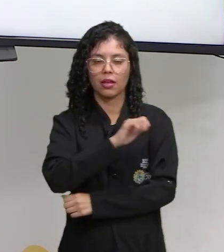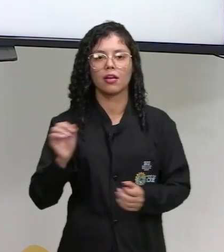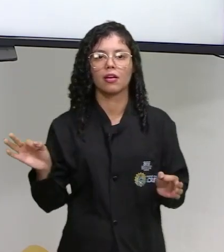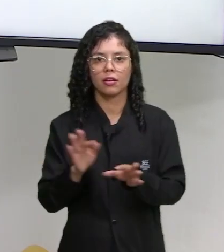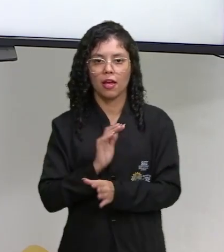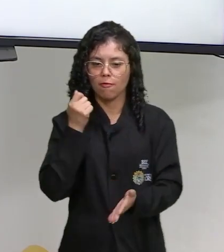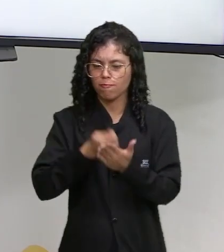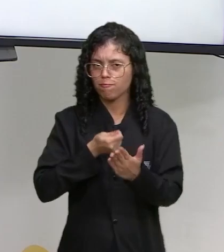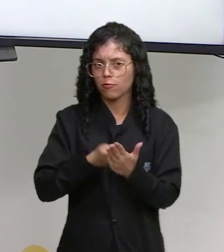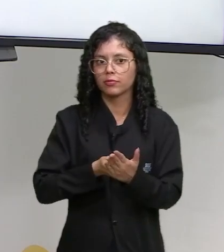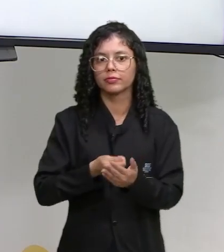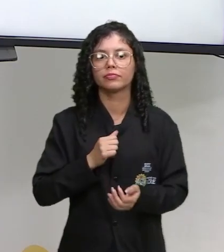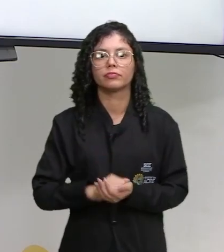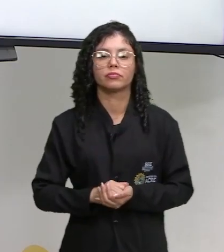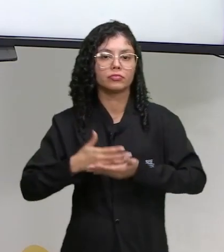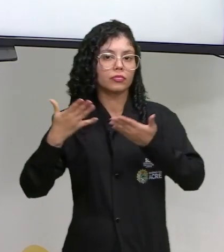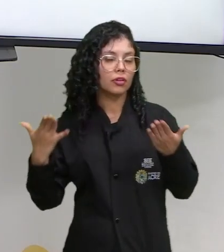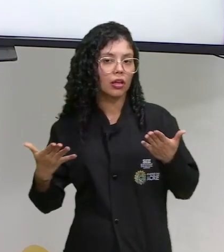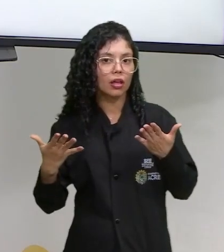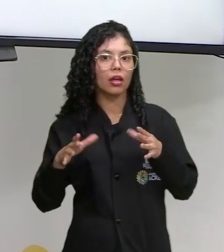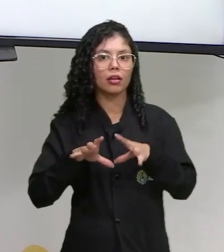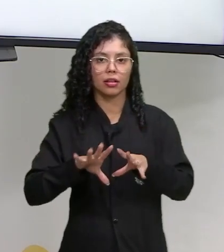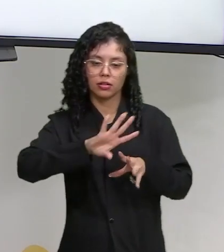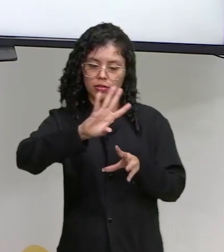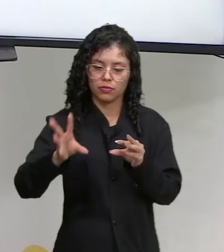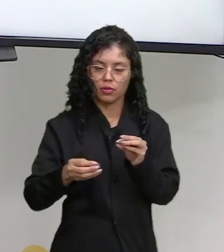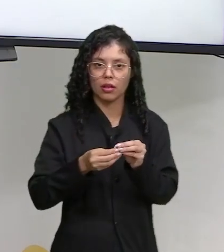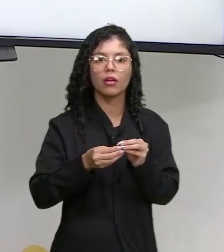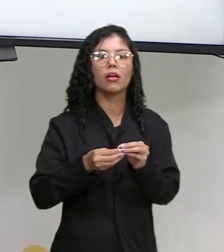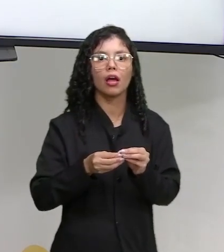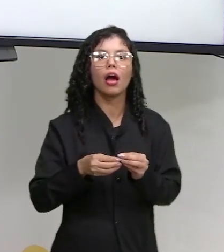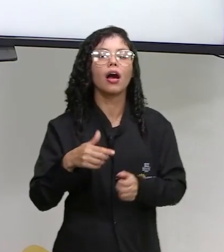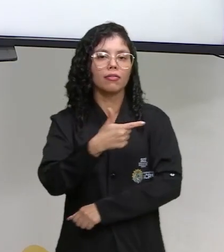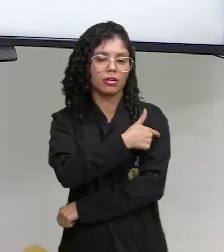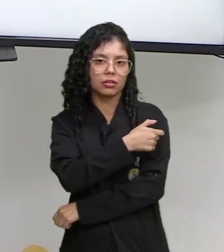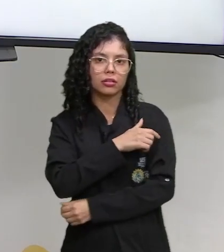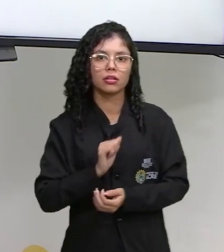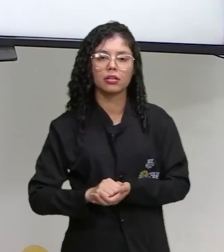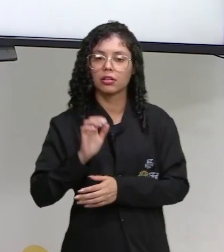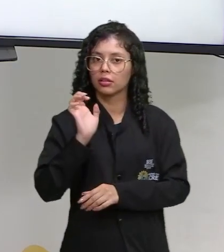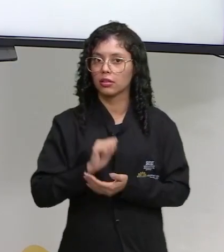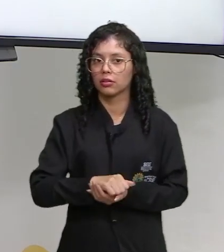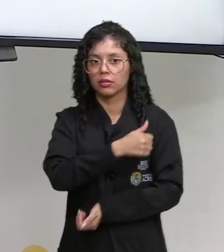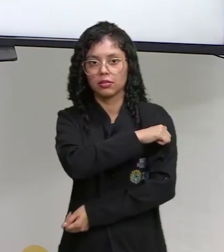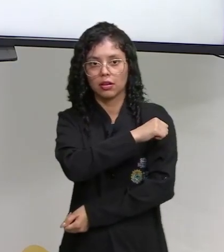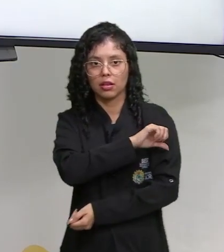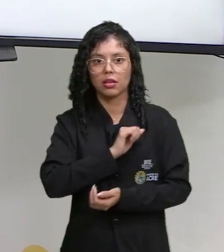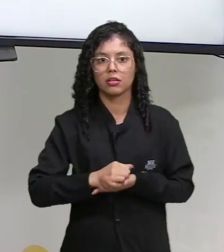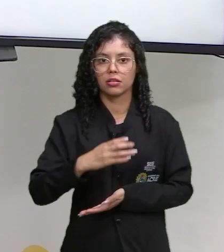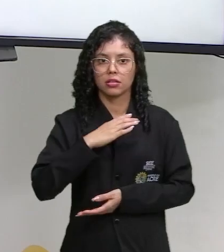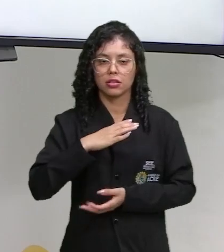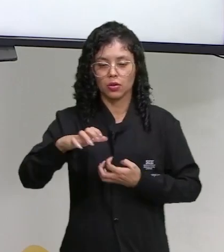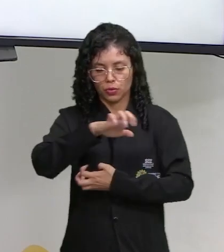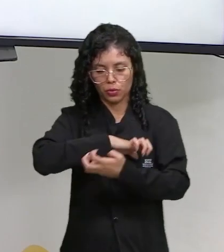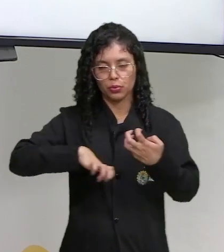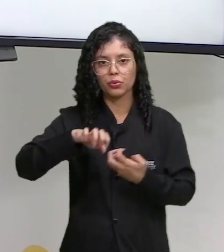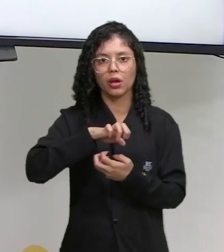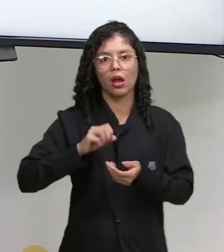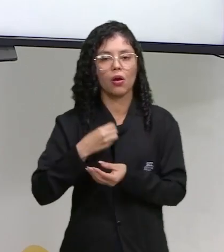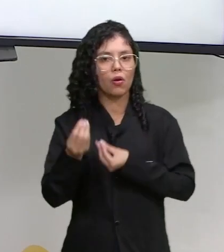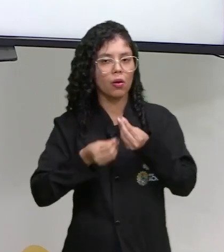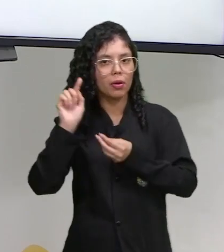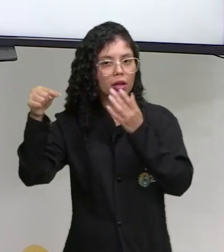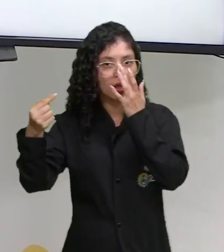à força. Então, essa forma que foi implementada a vacinação na cidade do Rio de Janeiro fez com que a população se revoltasse com